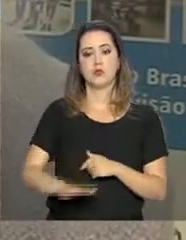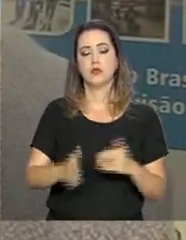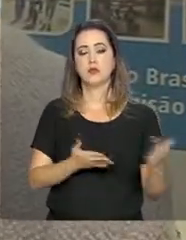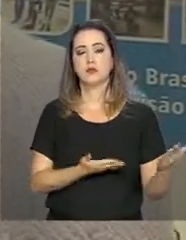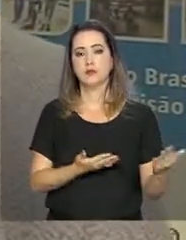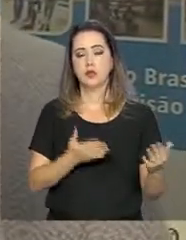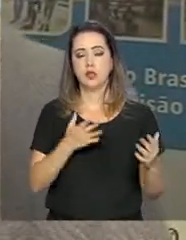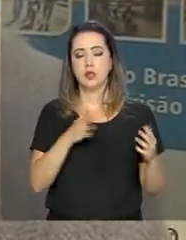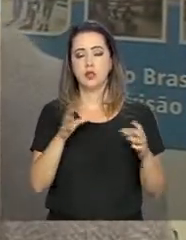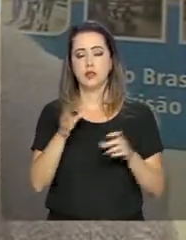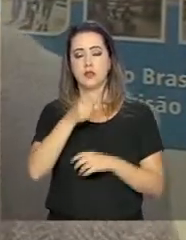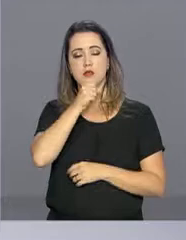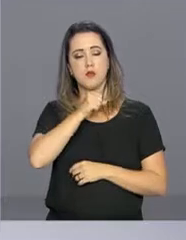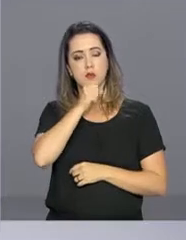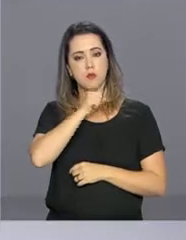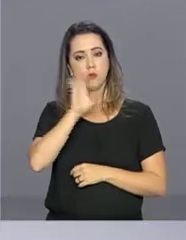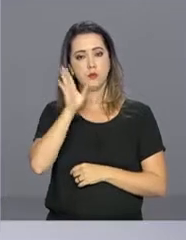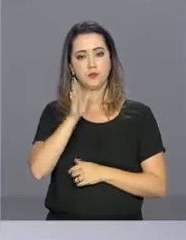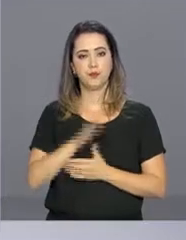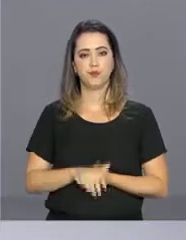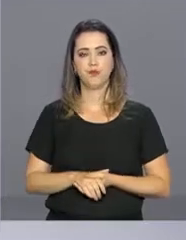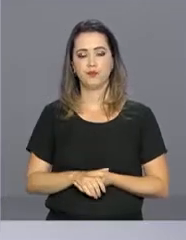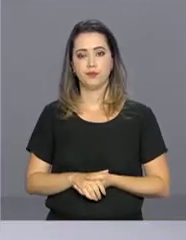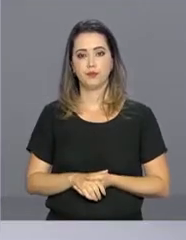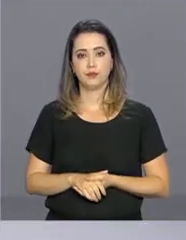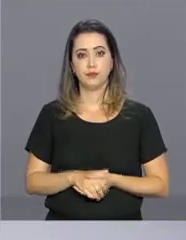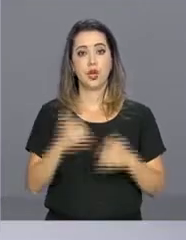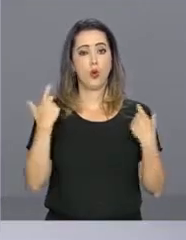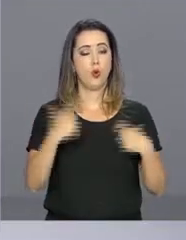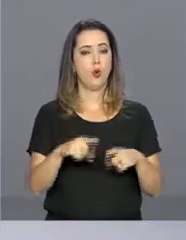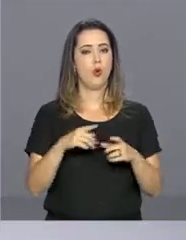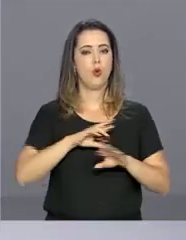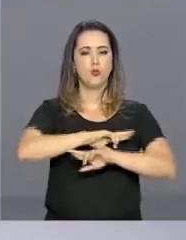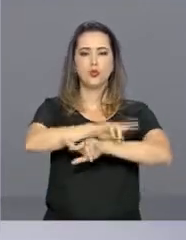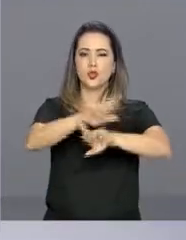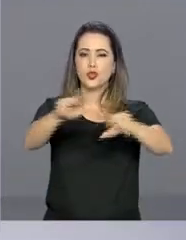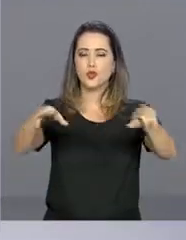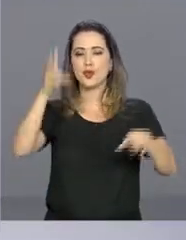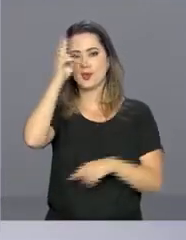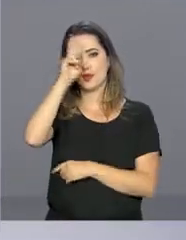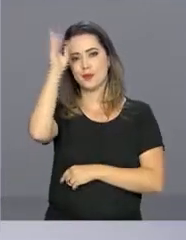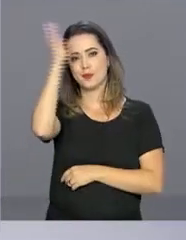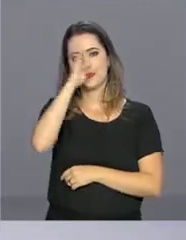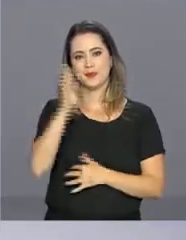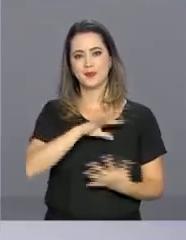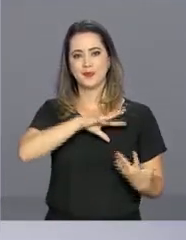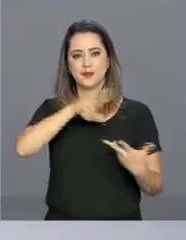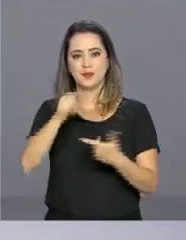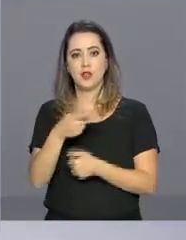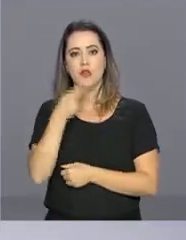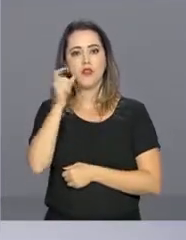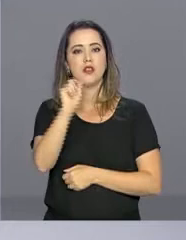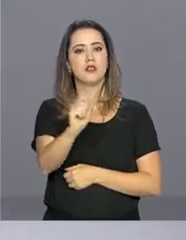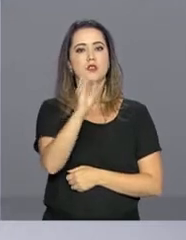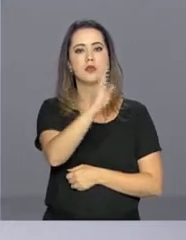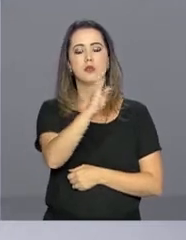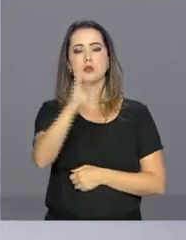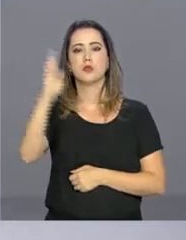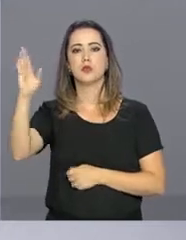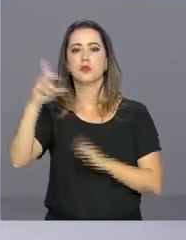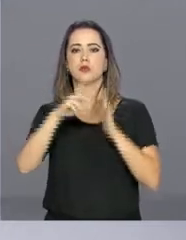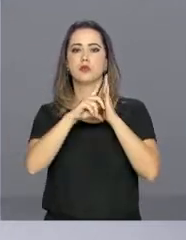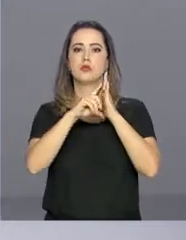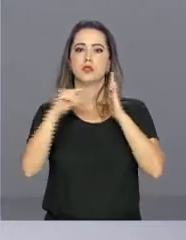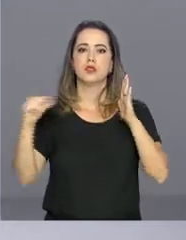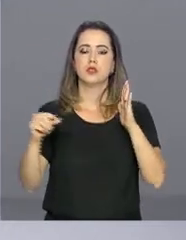cada vez a gente vai ter mais idosos um espaço cheio de histórias do brasil e do mundo estamos falando da biblioteca do